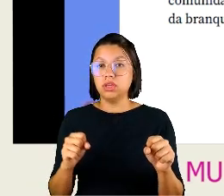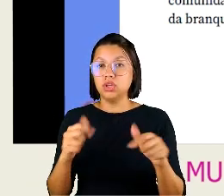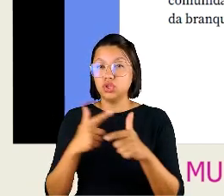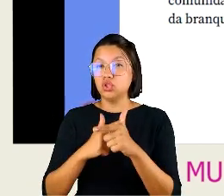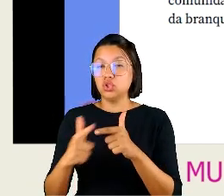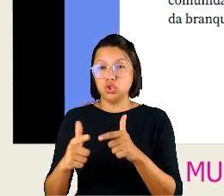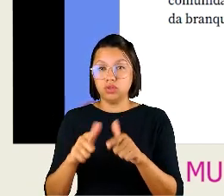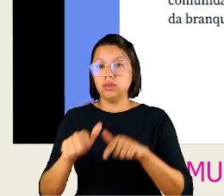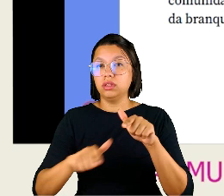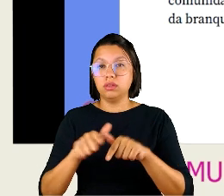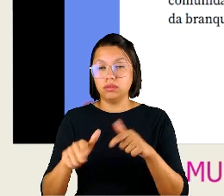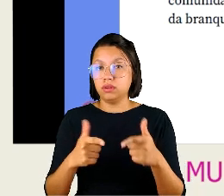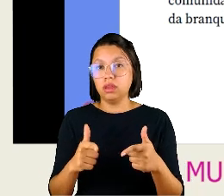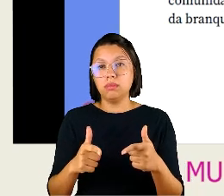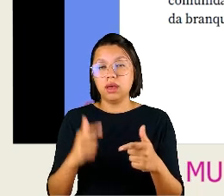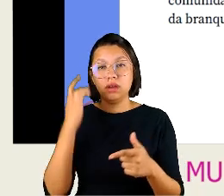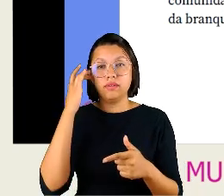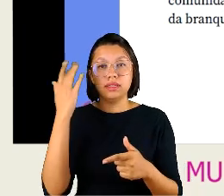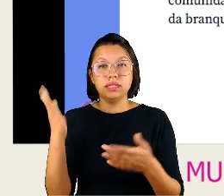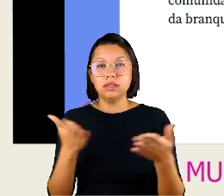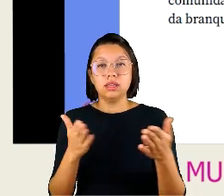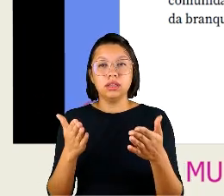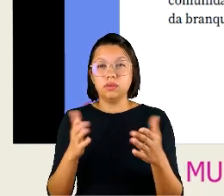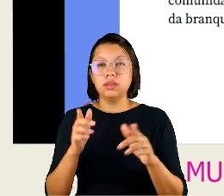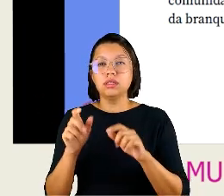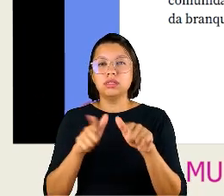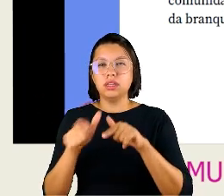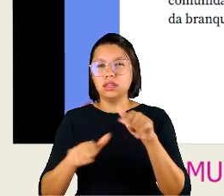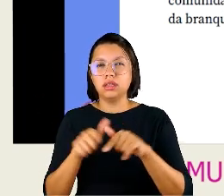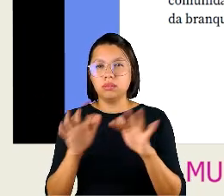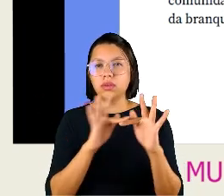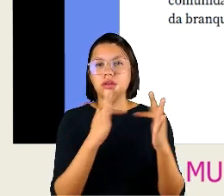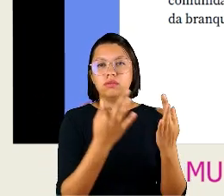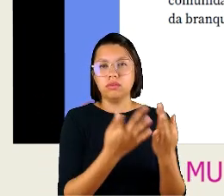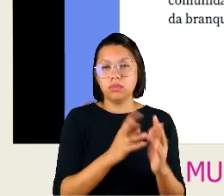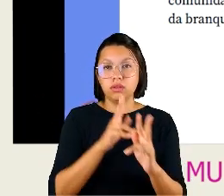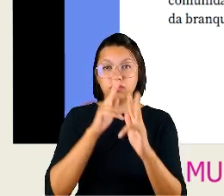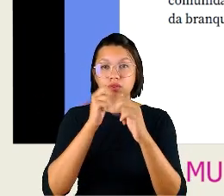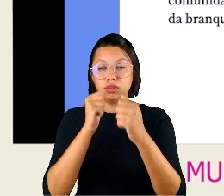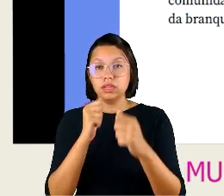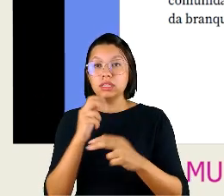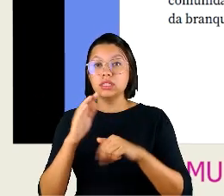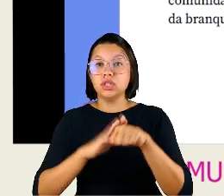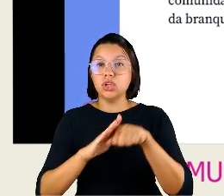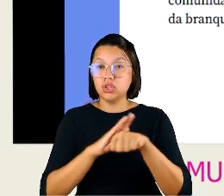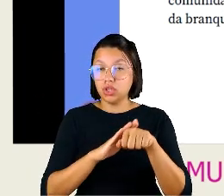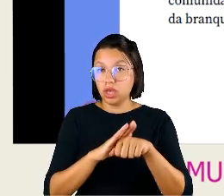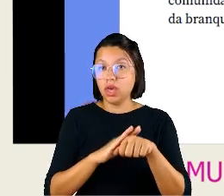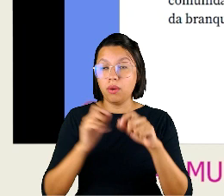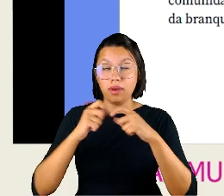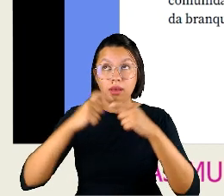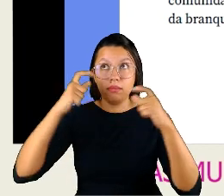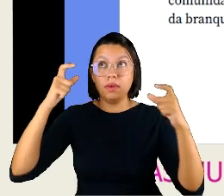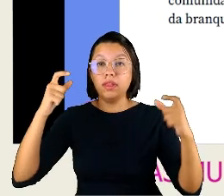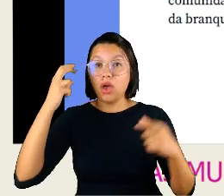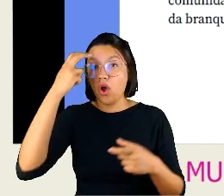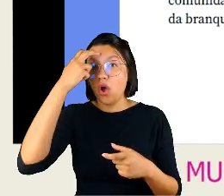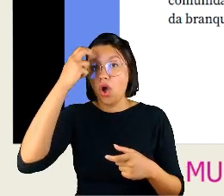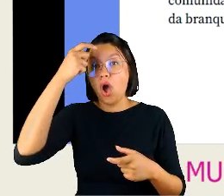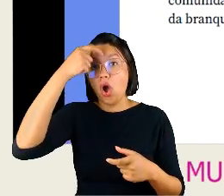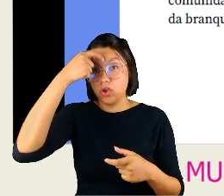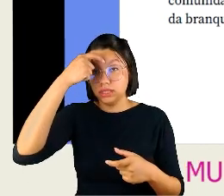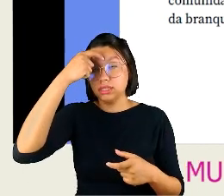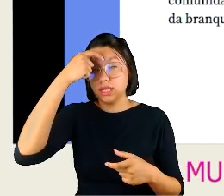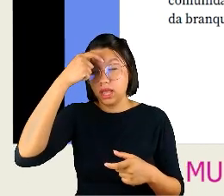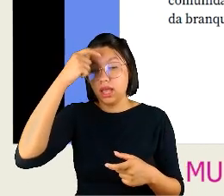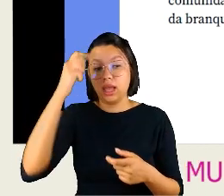cuidado, facilitando essa logística familiar, fortalecer diálogos que ampliem a consciência sobre essa divisão equânime e